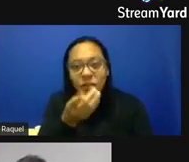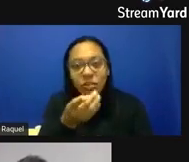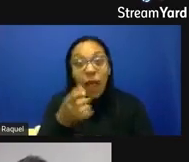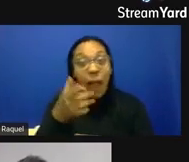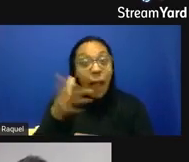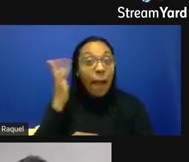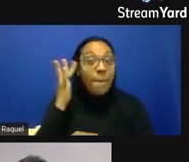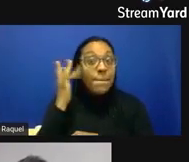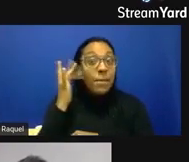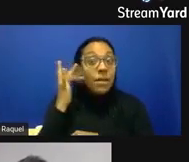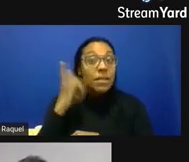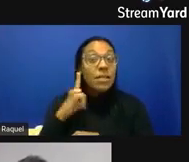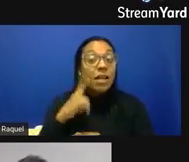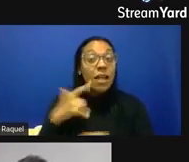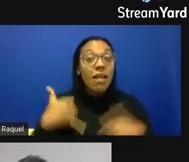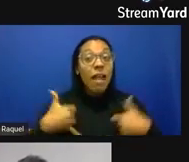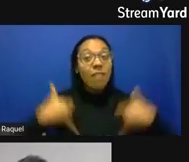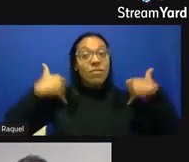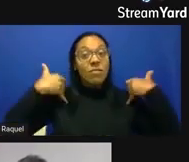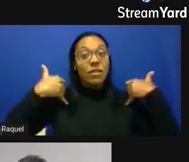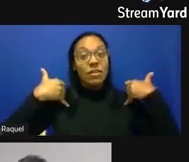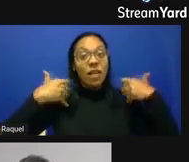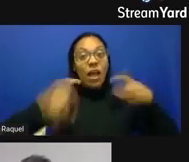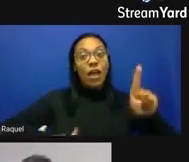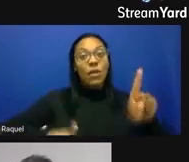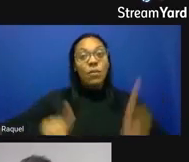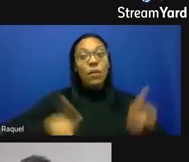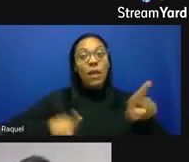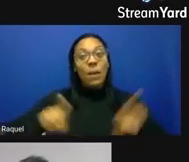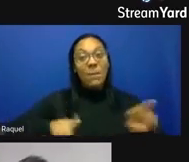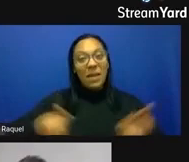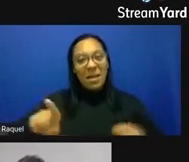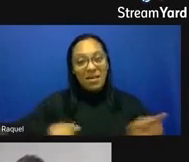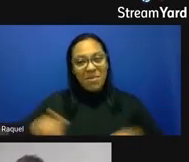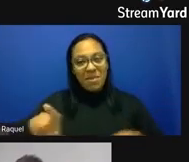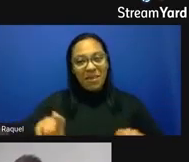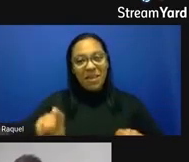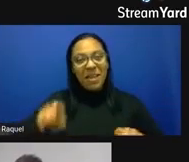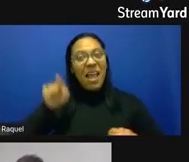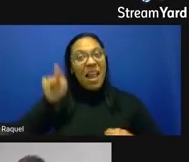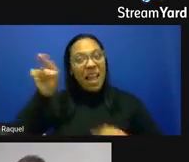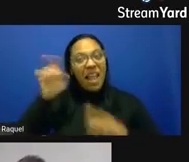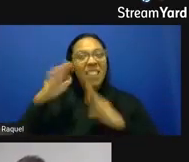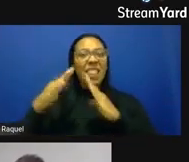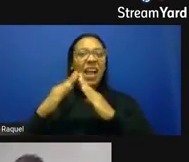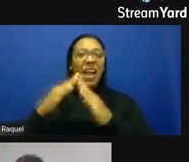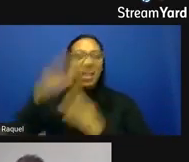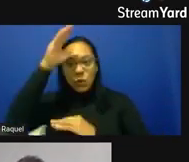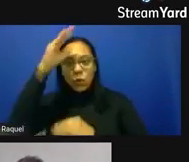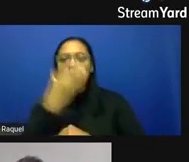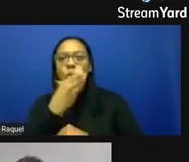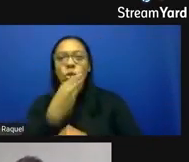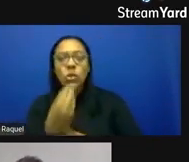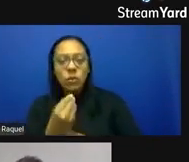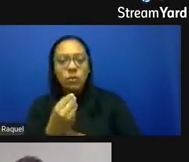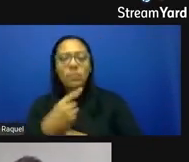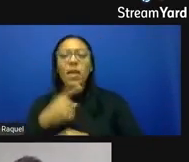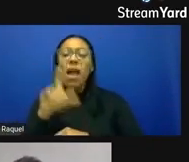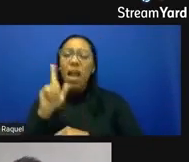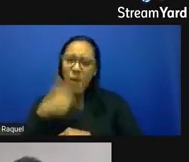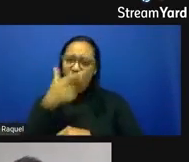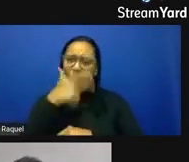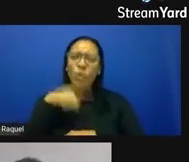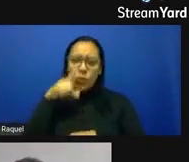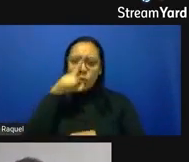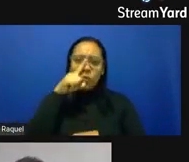é pai dela. Então, por isso que eu estou te contando. Né? Então, tem um risco. Então, alguns exemplos. São perguntas bem objetivas,